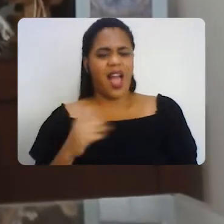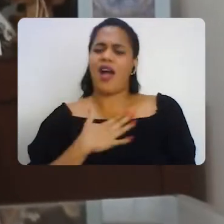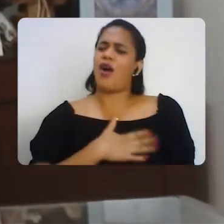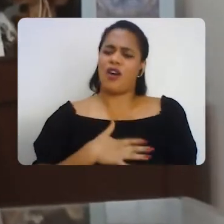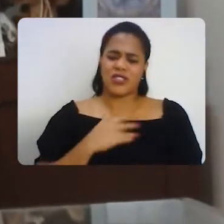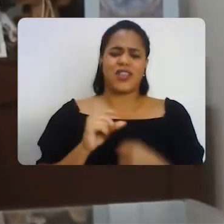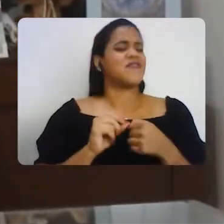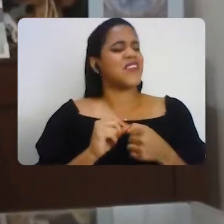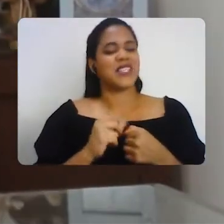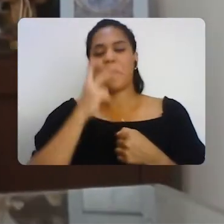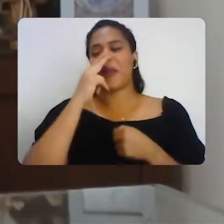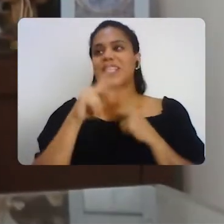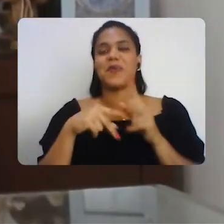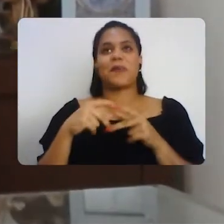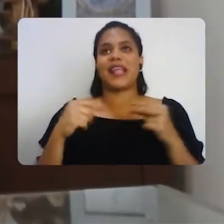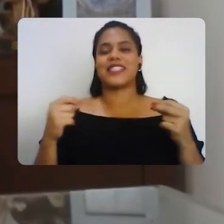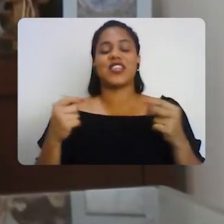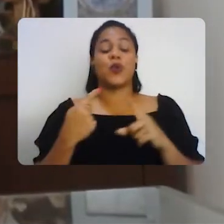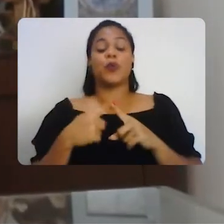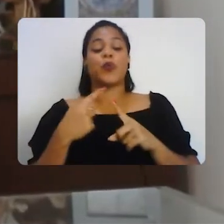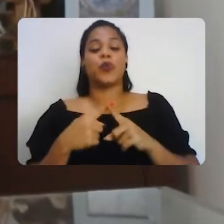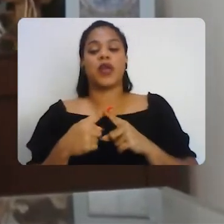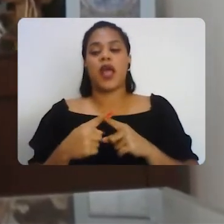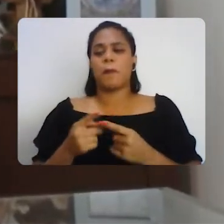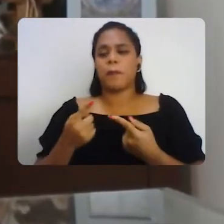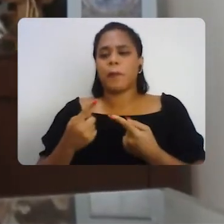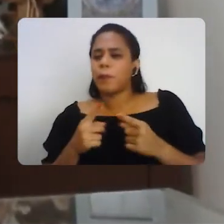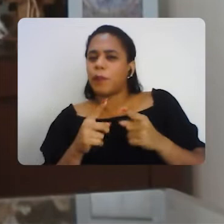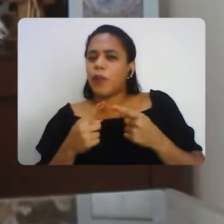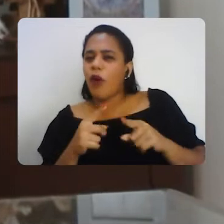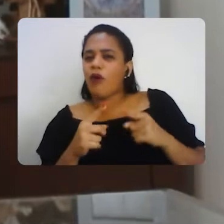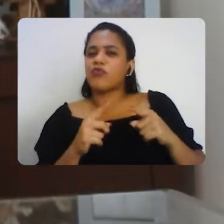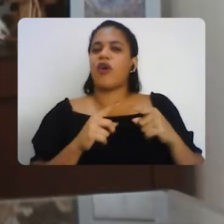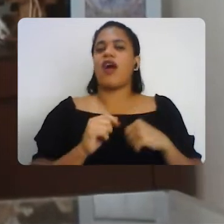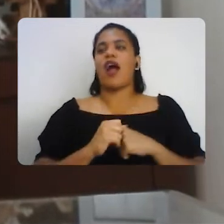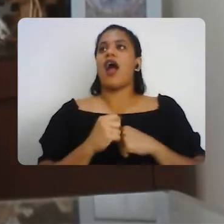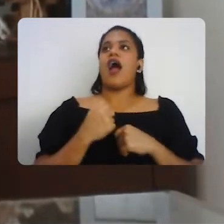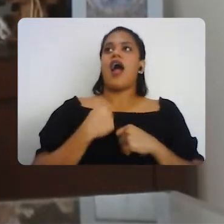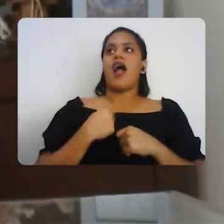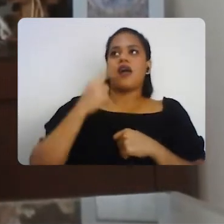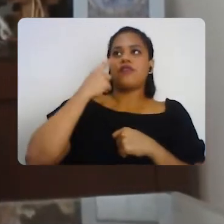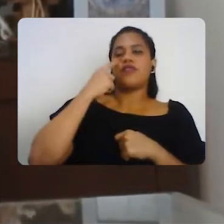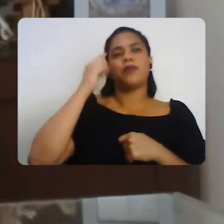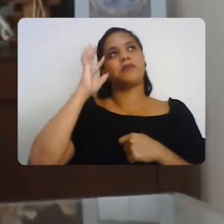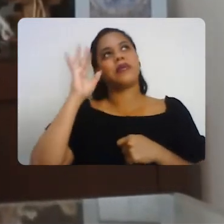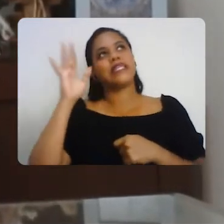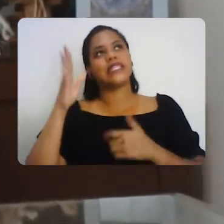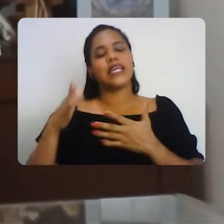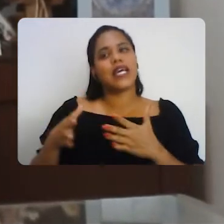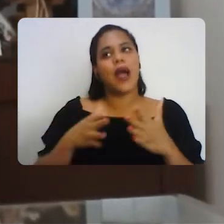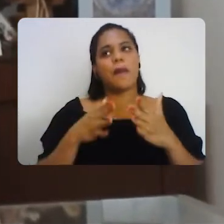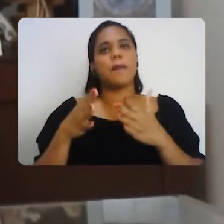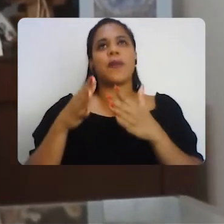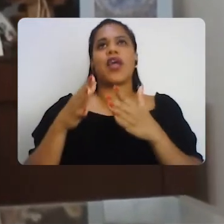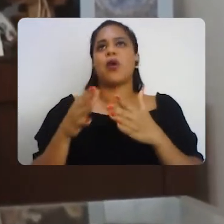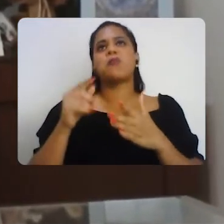prazer enorme fazer. Foi um presente porque essa provocação fez com que eu fosse por caminhos que eu